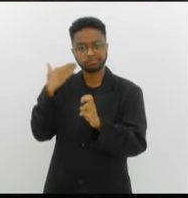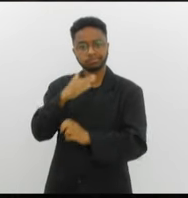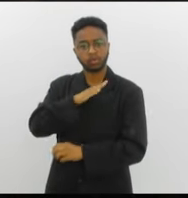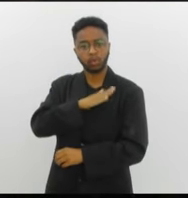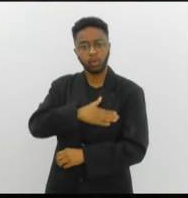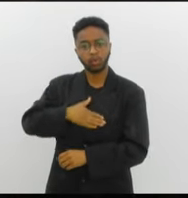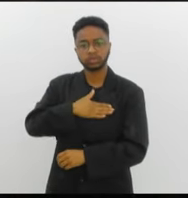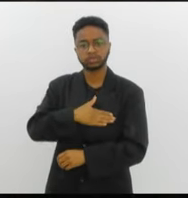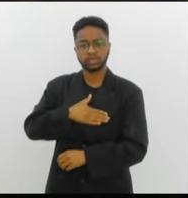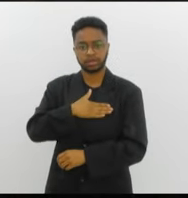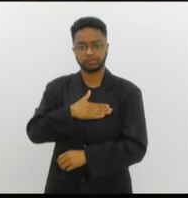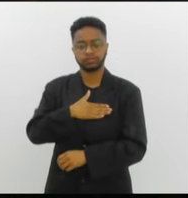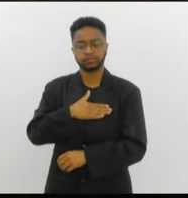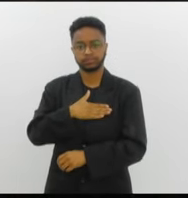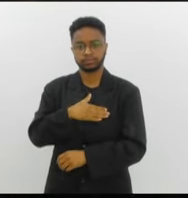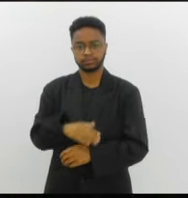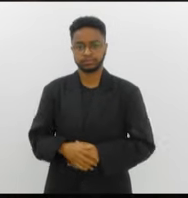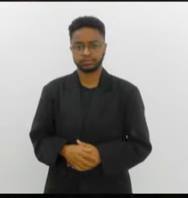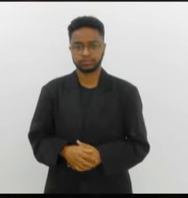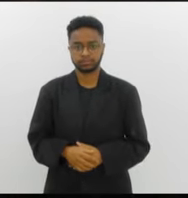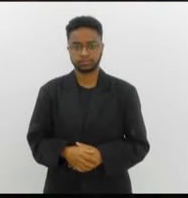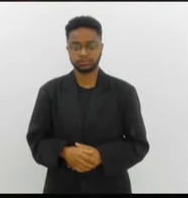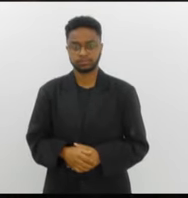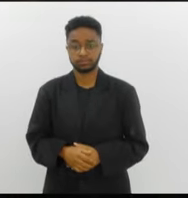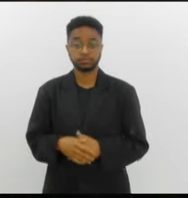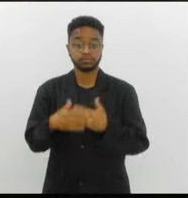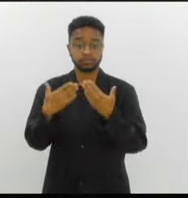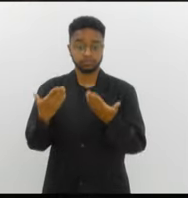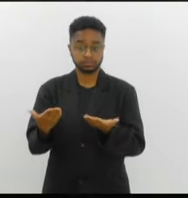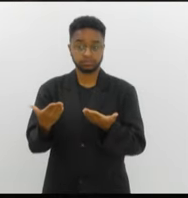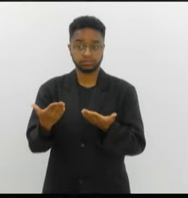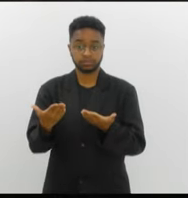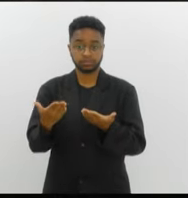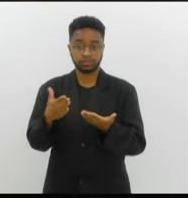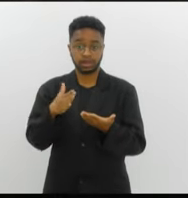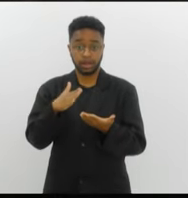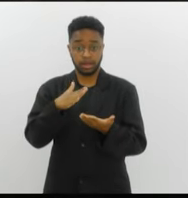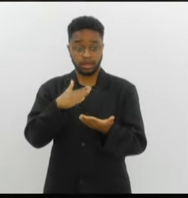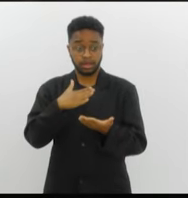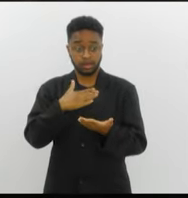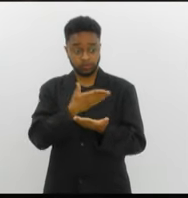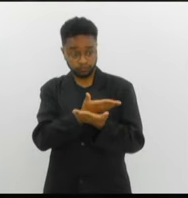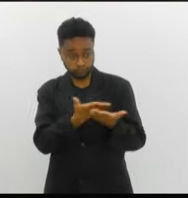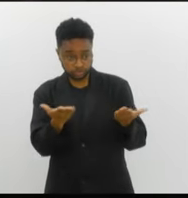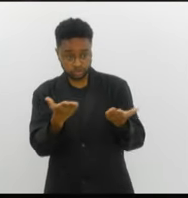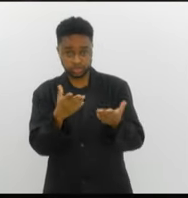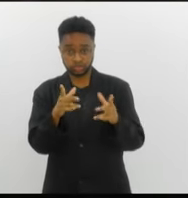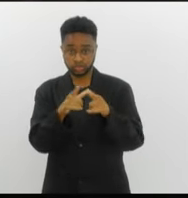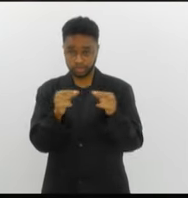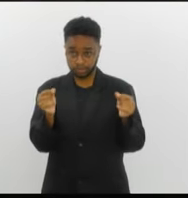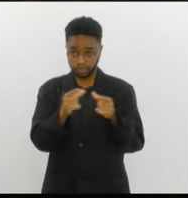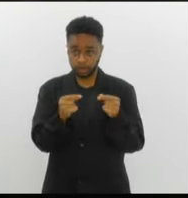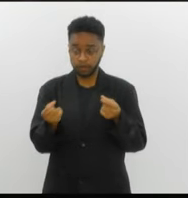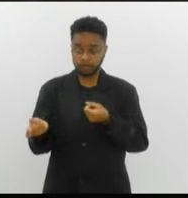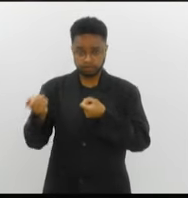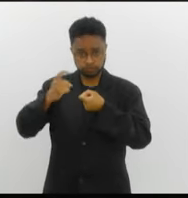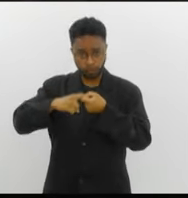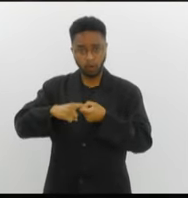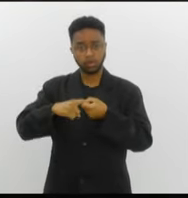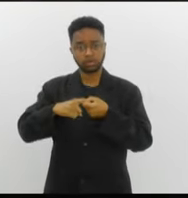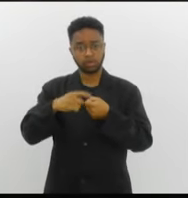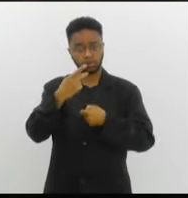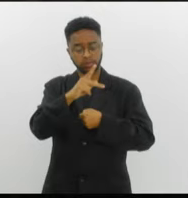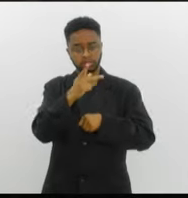era o transporte de trem da Supervia. Então, meus queridos japoneses, volte para lá, para o